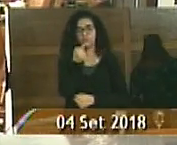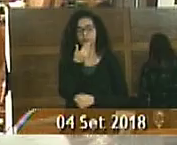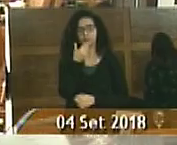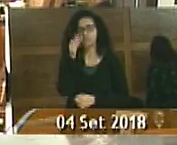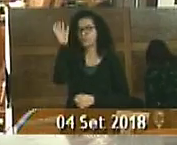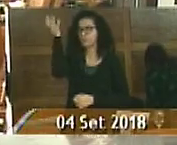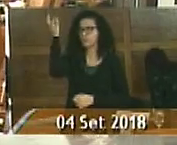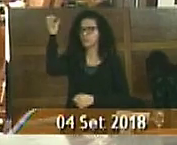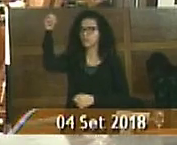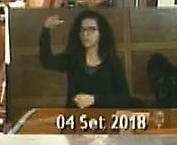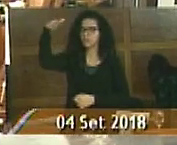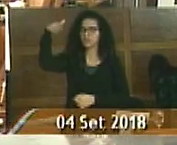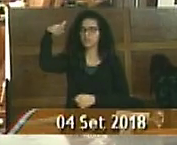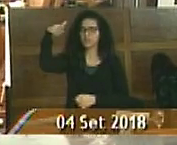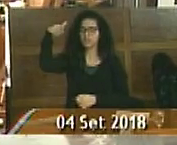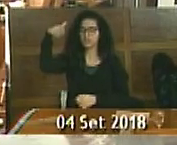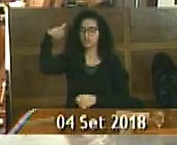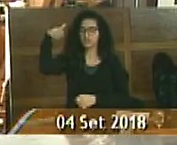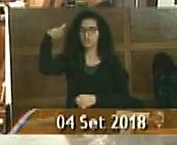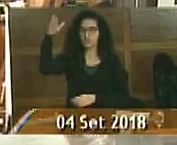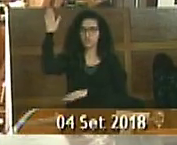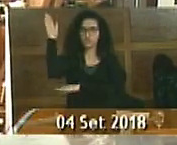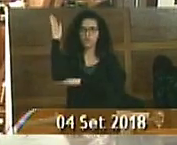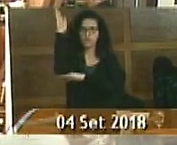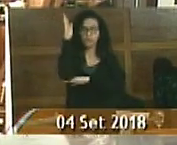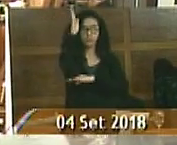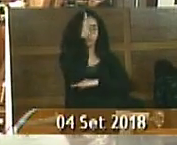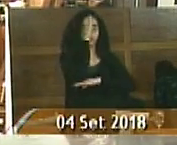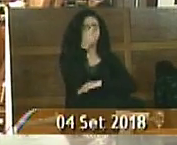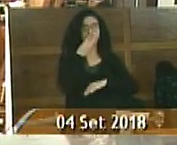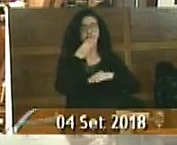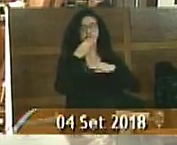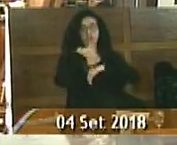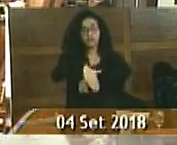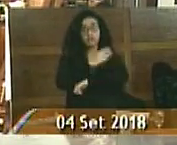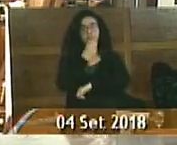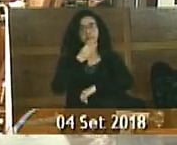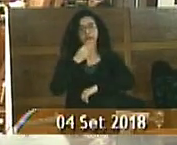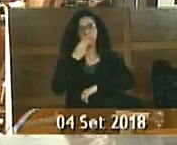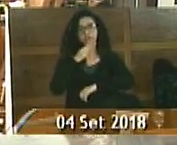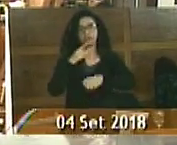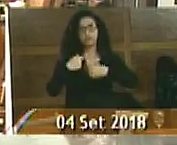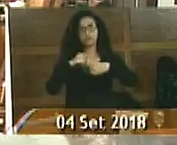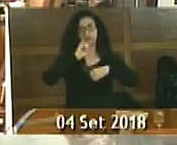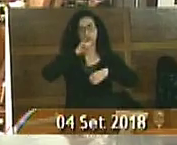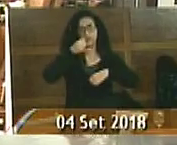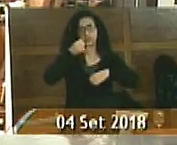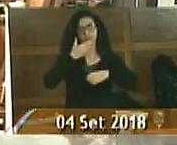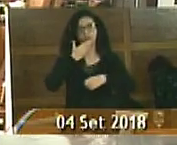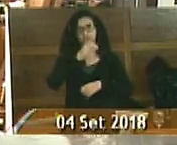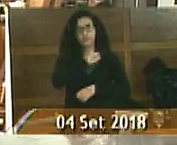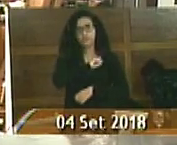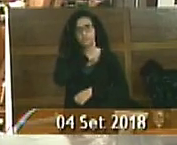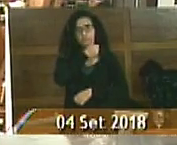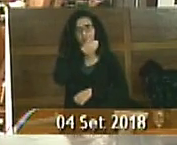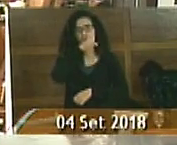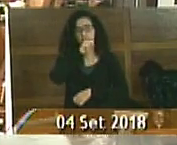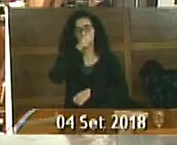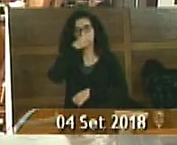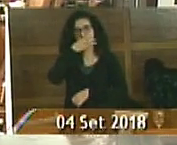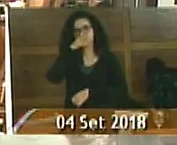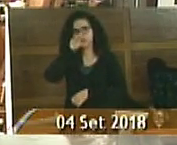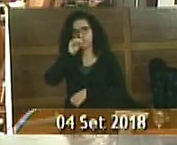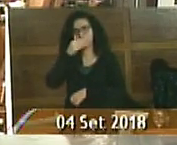de lâmpada de mercúrio por lâmpada de LED nos postos da rua Mangaratiba, bairro Japuíba. Indicação